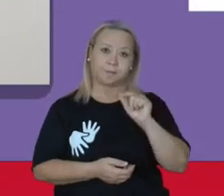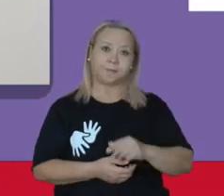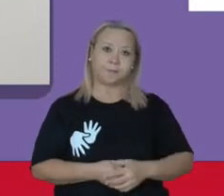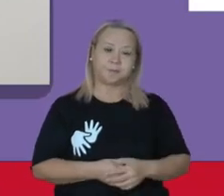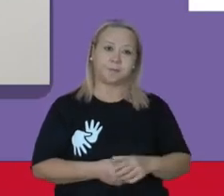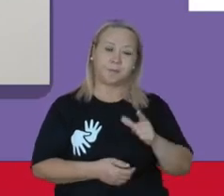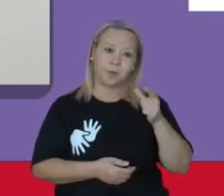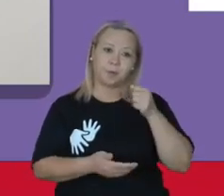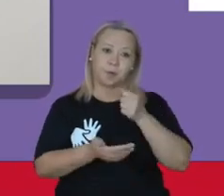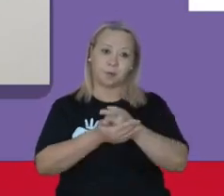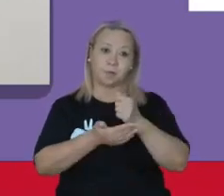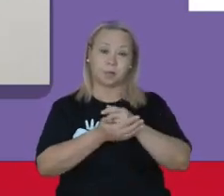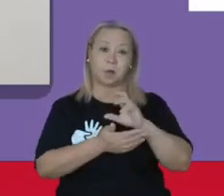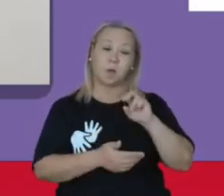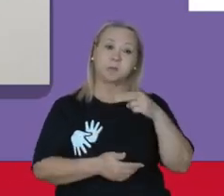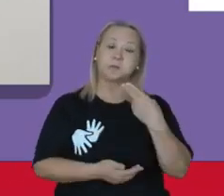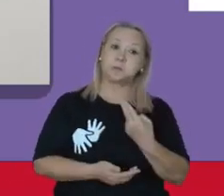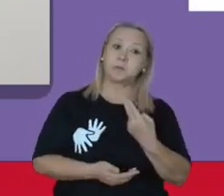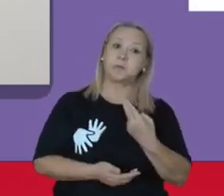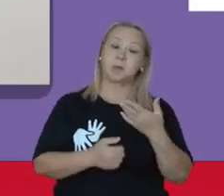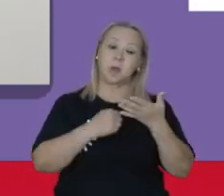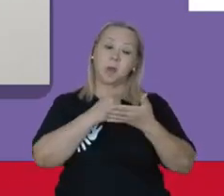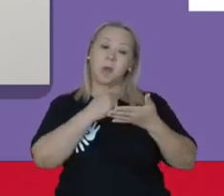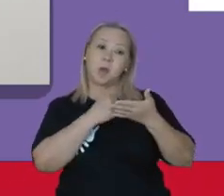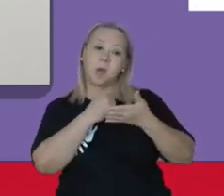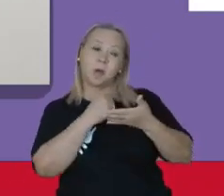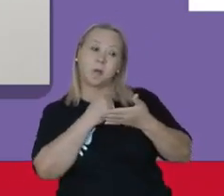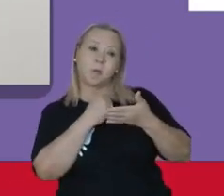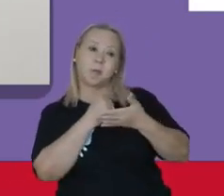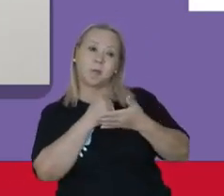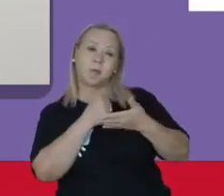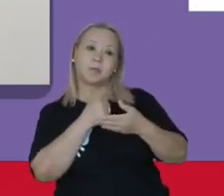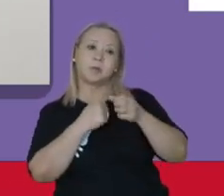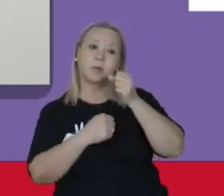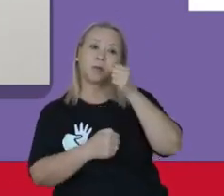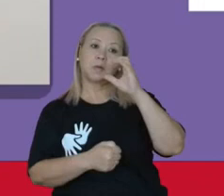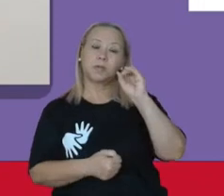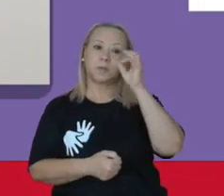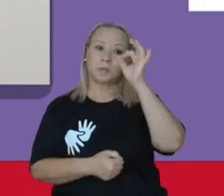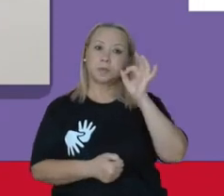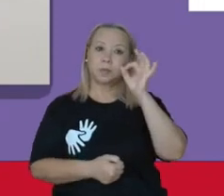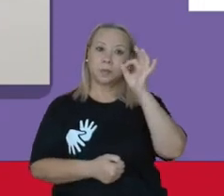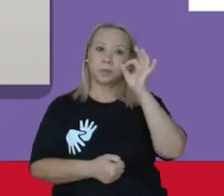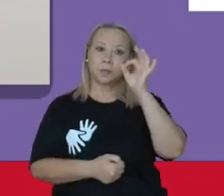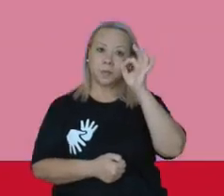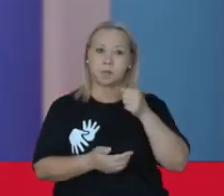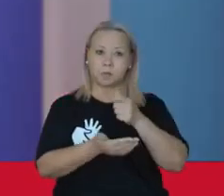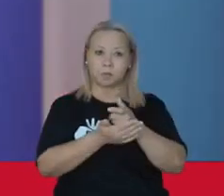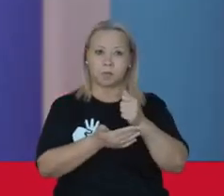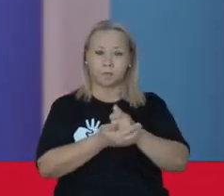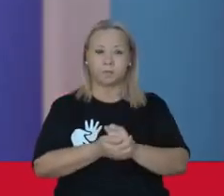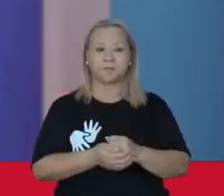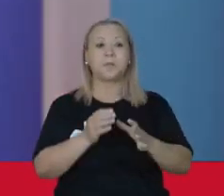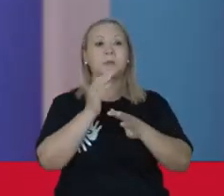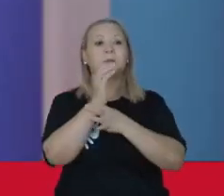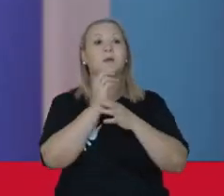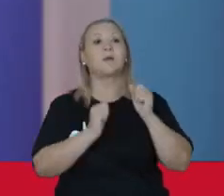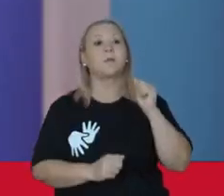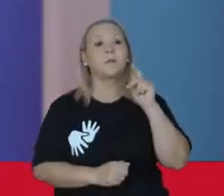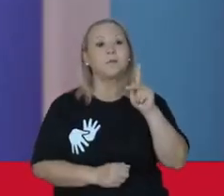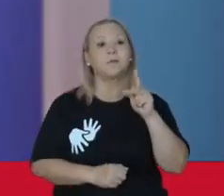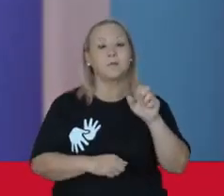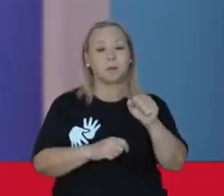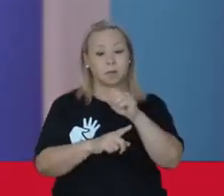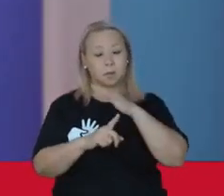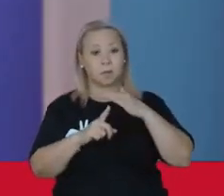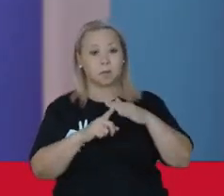menores contribuições, ou seja, com base nas 80% maiores contribuições. A Seguridade Social é